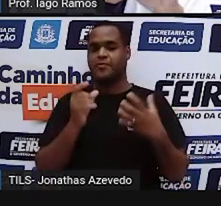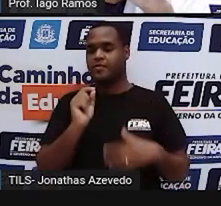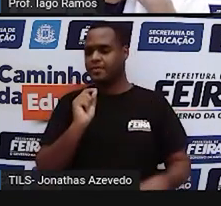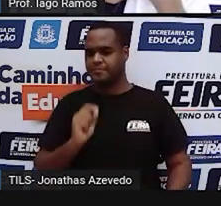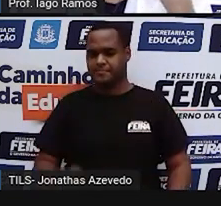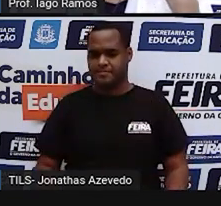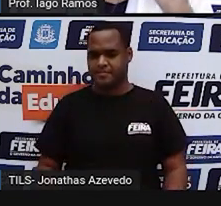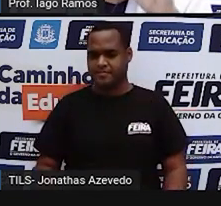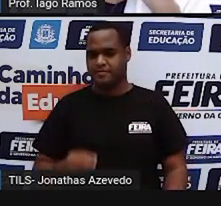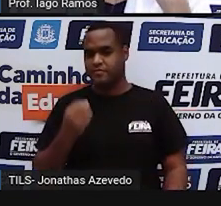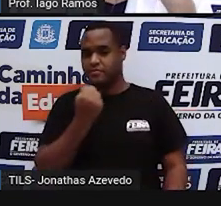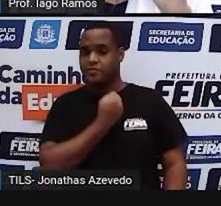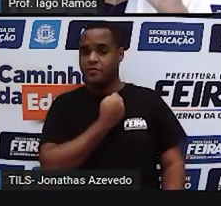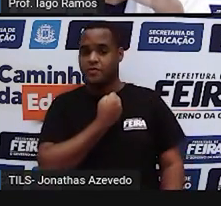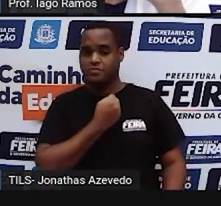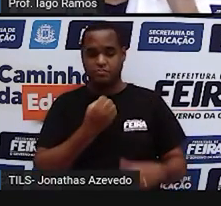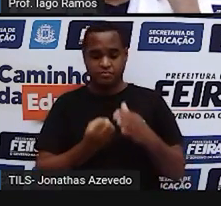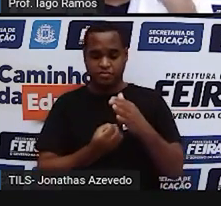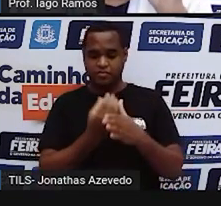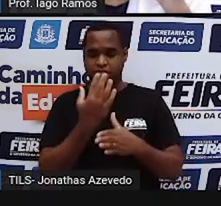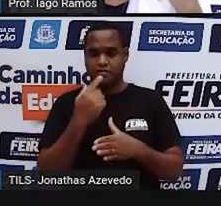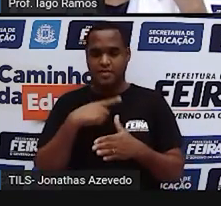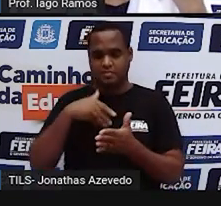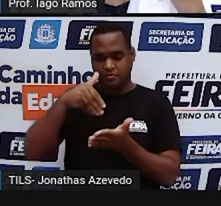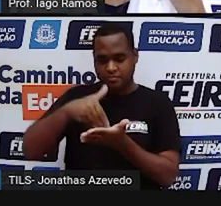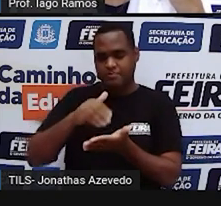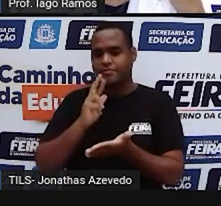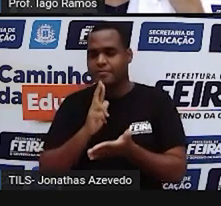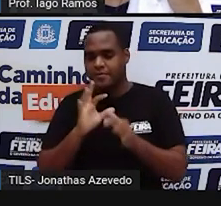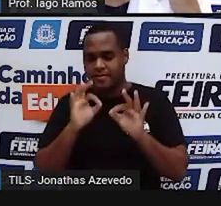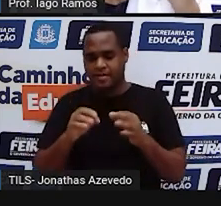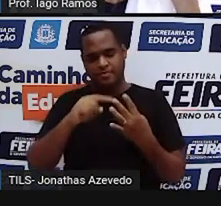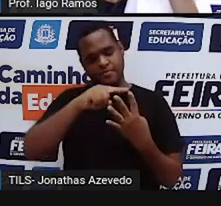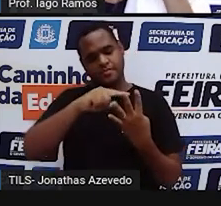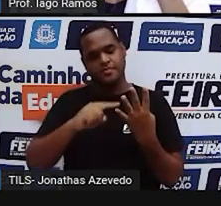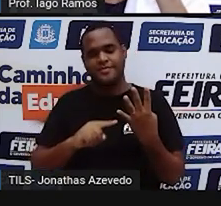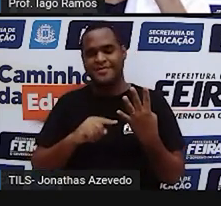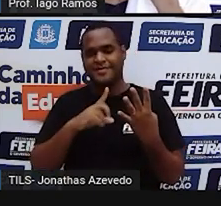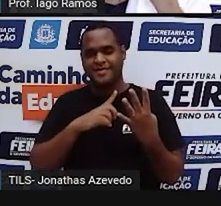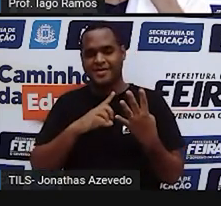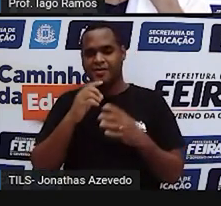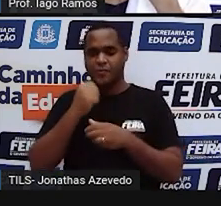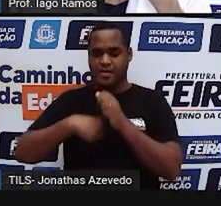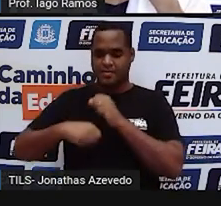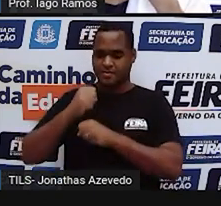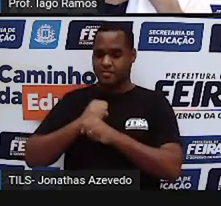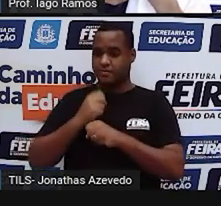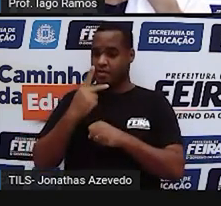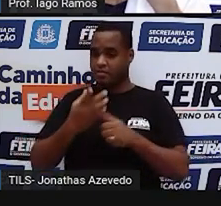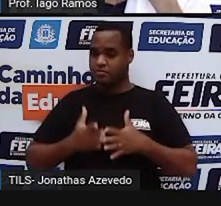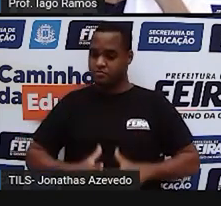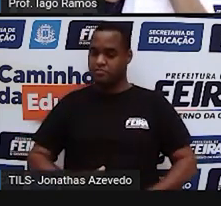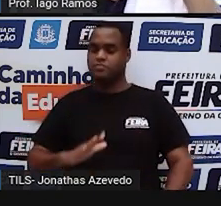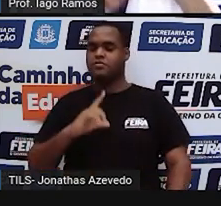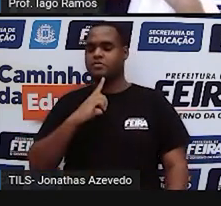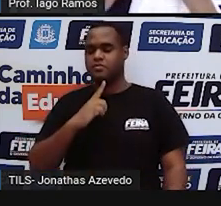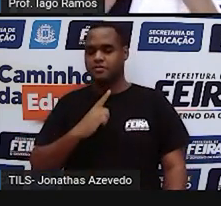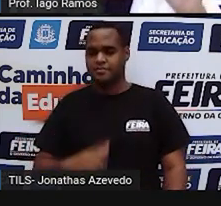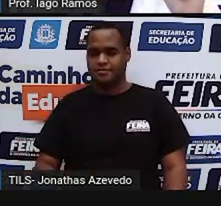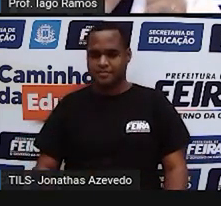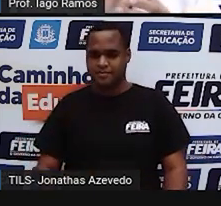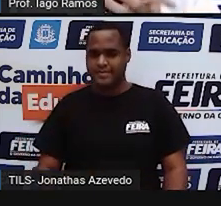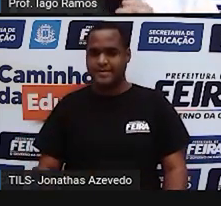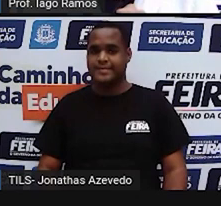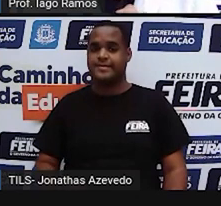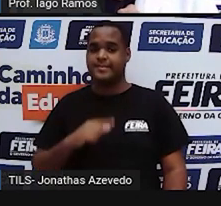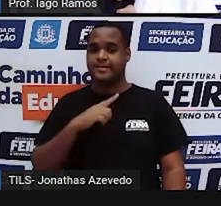esse número que a gente acha o último resultado de parque algarismos e o ano de nascimento dela tem